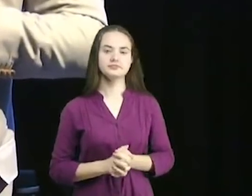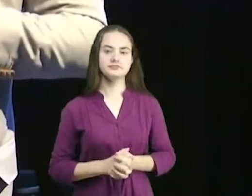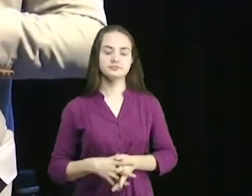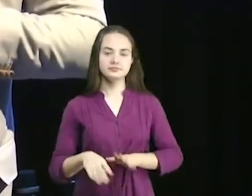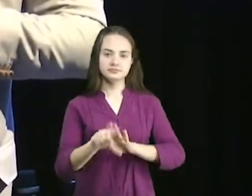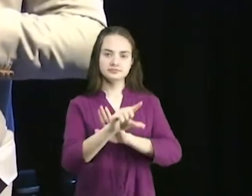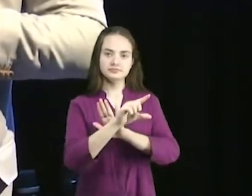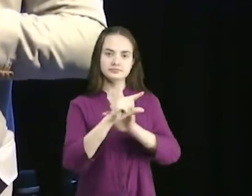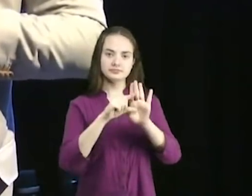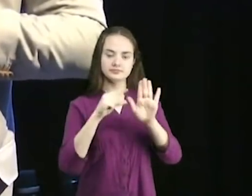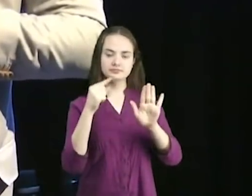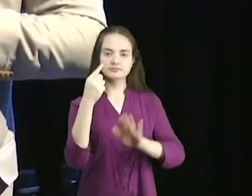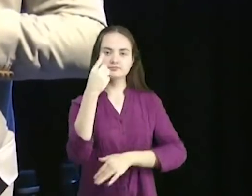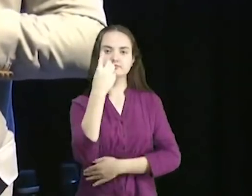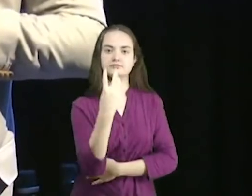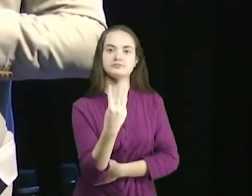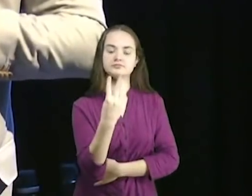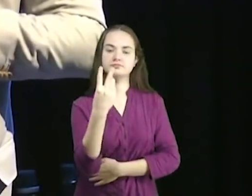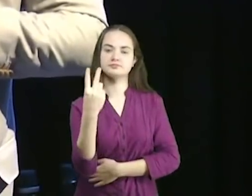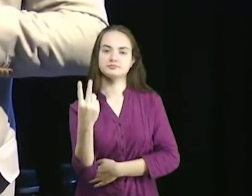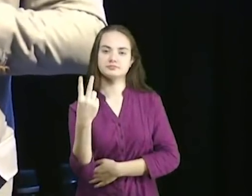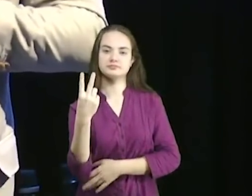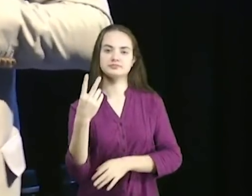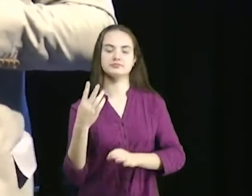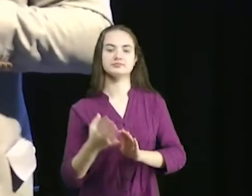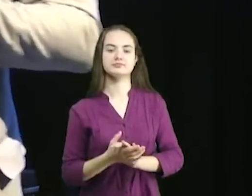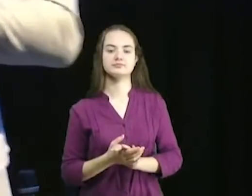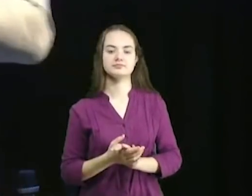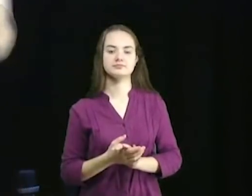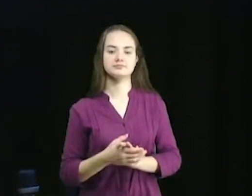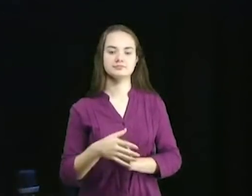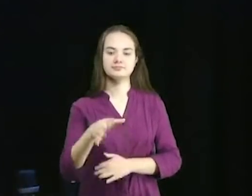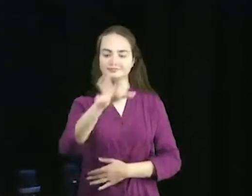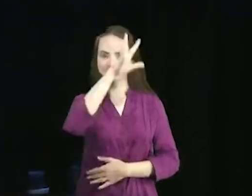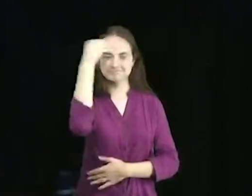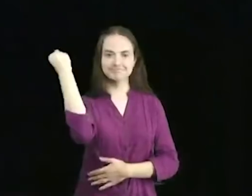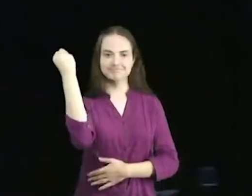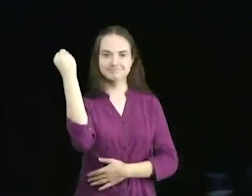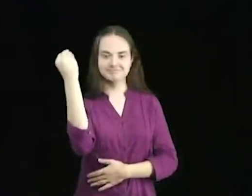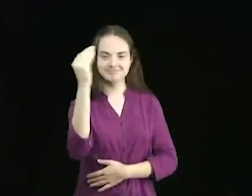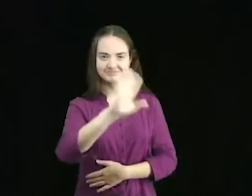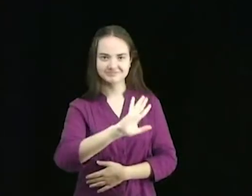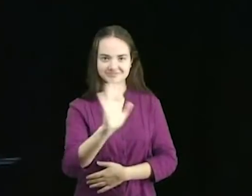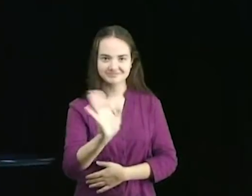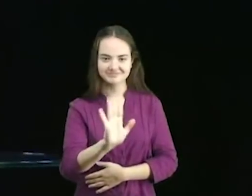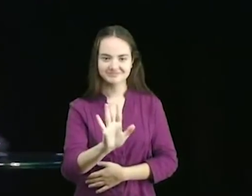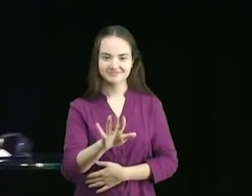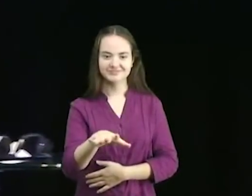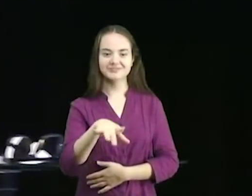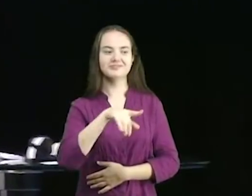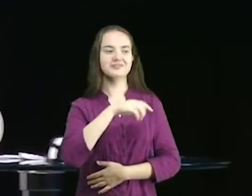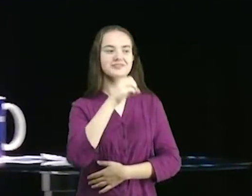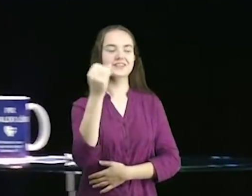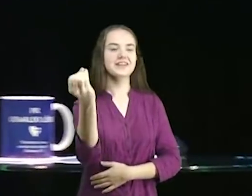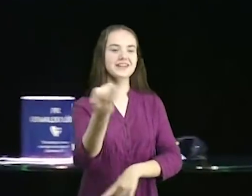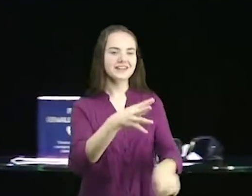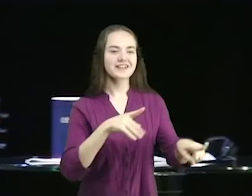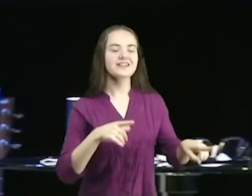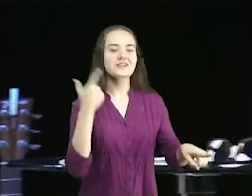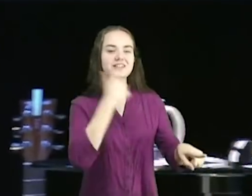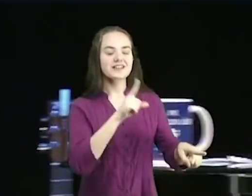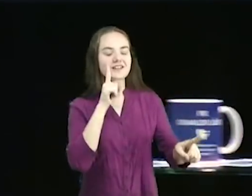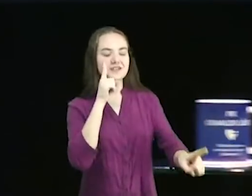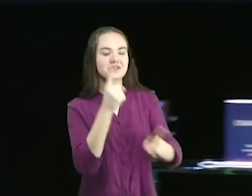Verso 32. Não é nada disso. Esquece o que eu falei. Alguém acha para mim aí?